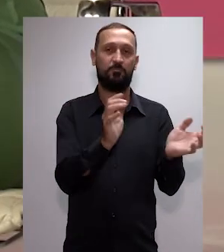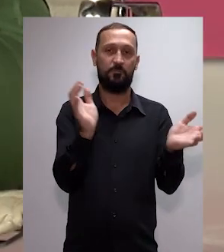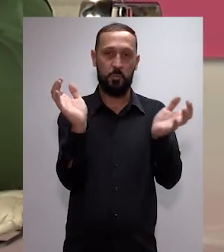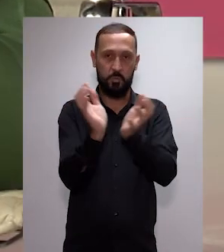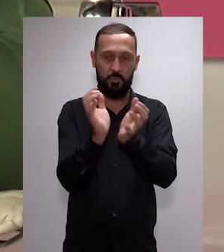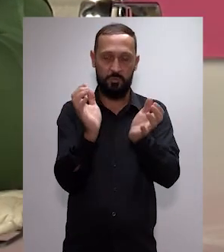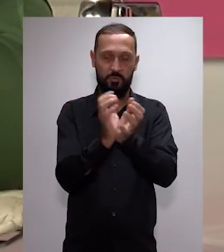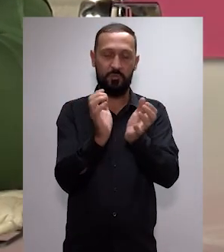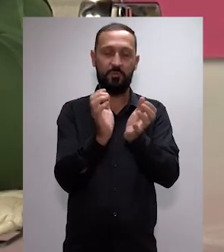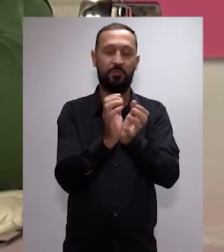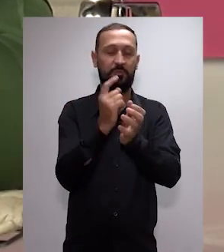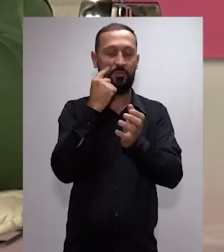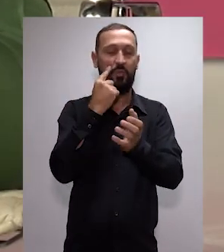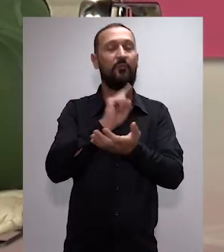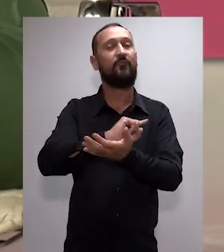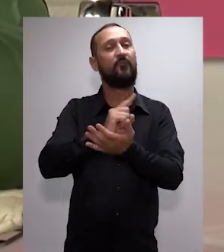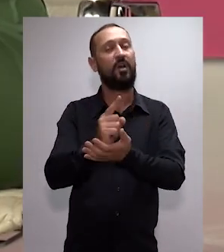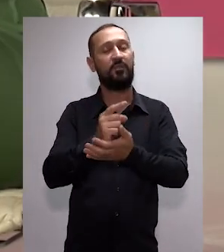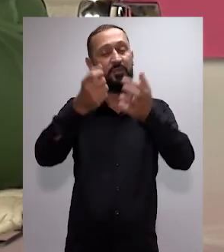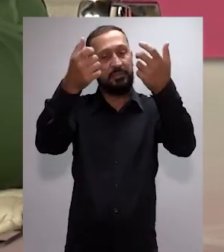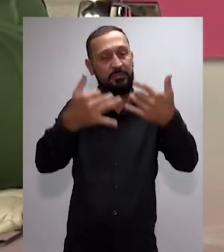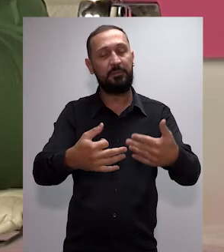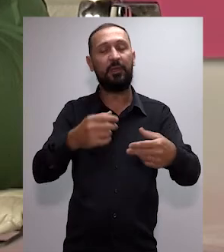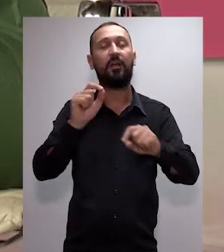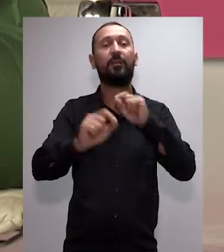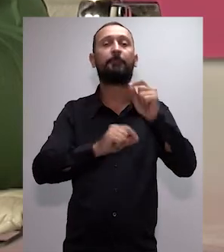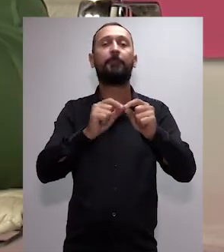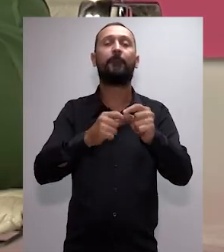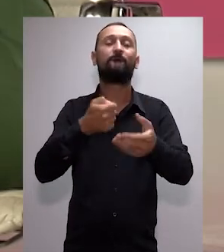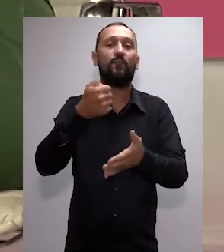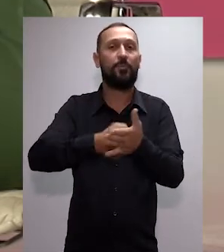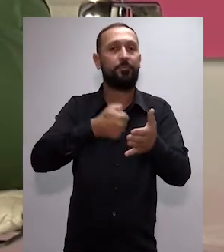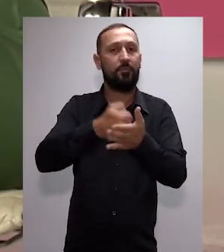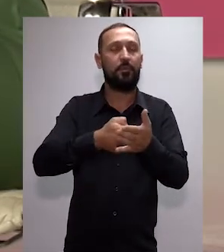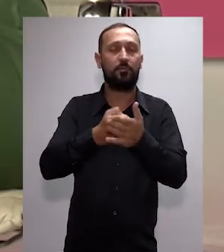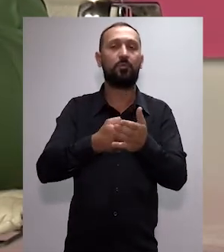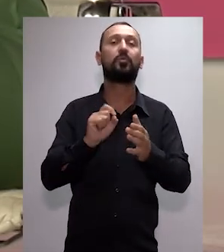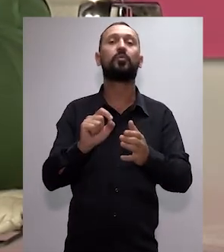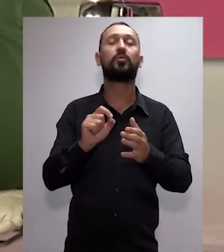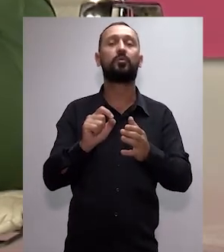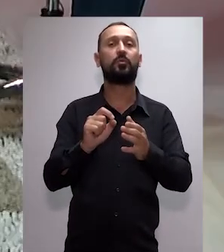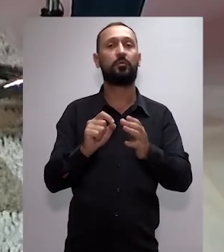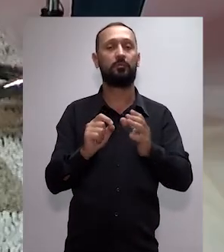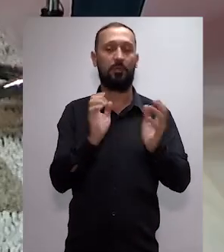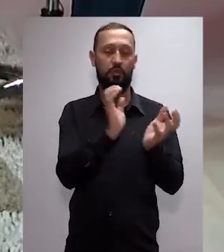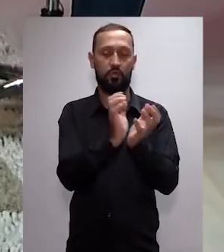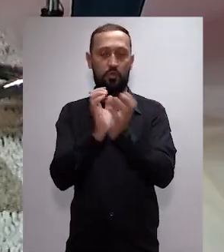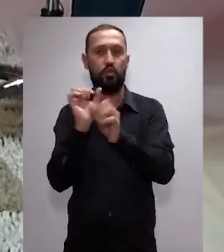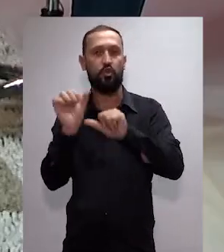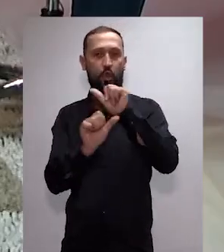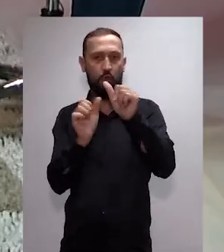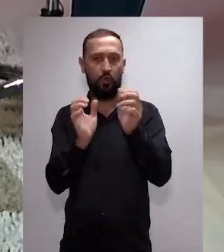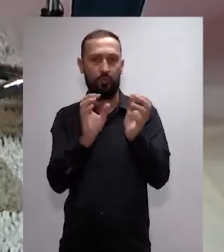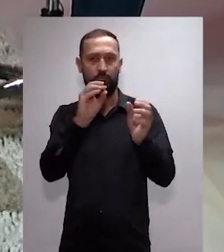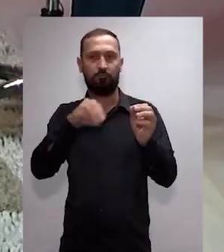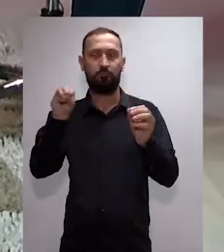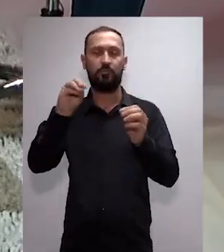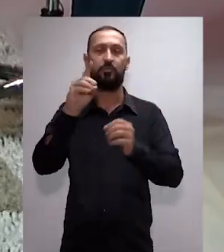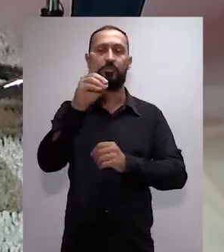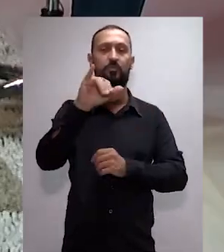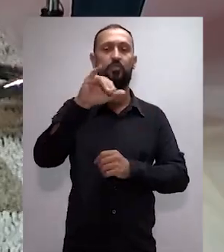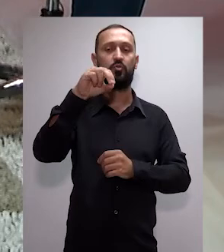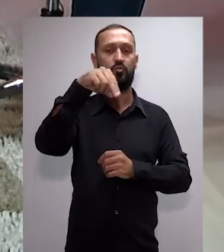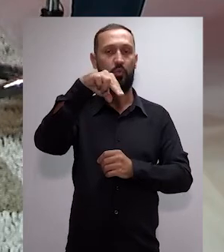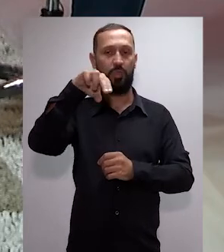Voltamos para mais um bloco do Velocidade e vamos continuar explicando quais as exigências para a mudança de categoria de habilitação.